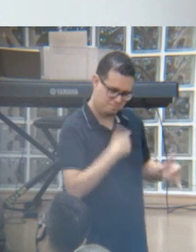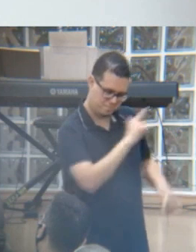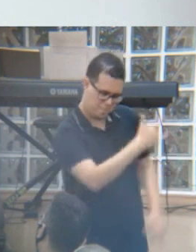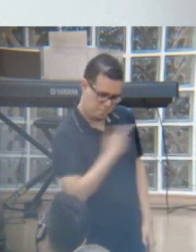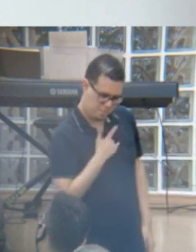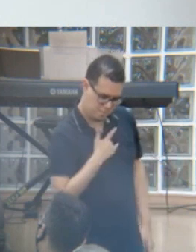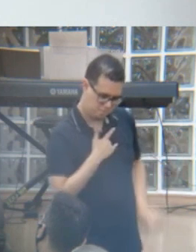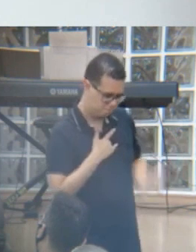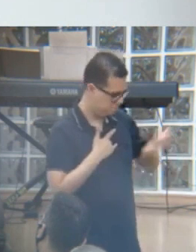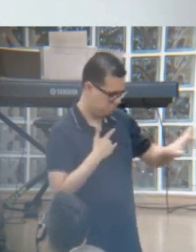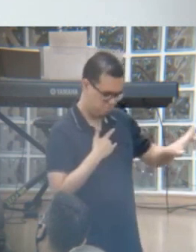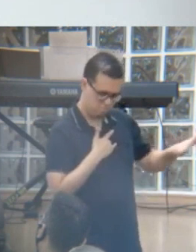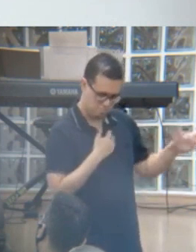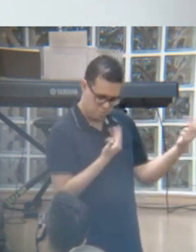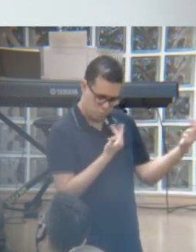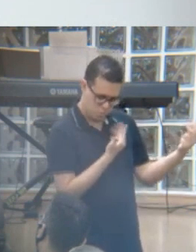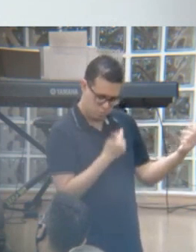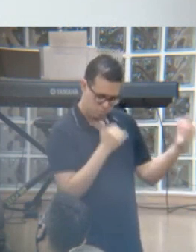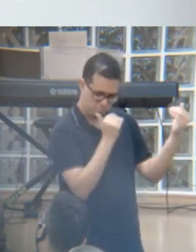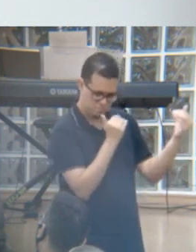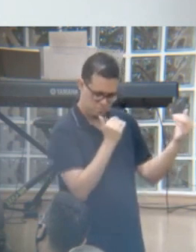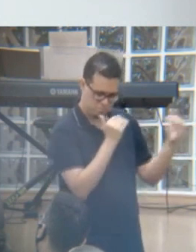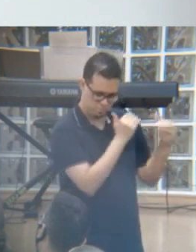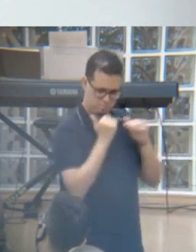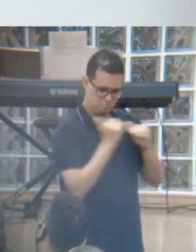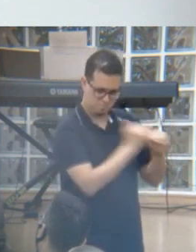Seremos assim seus instrumentos.